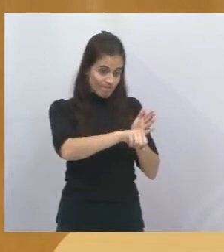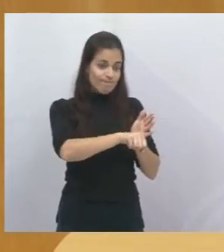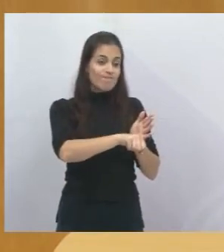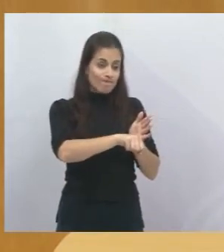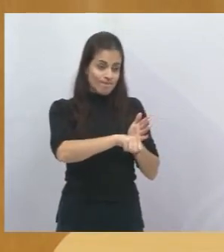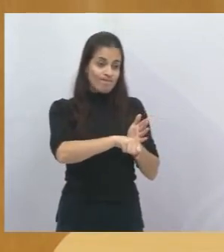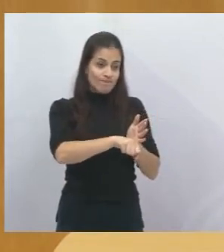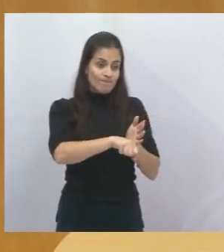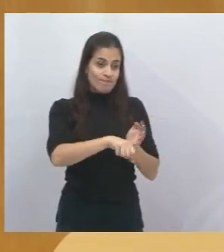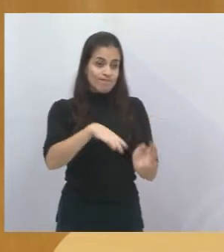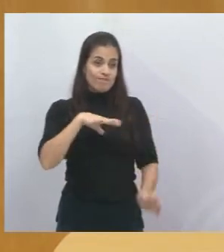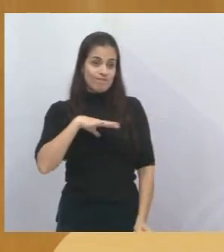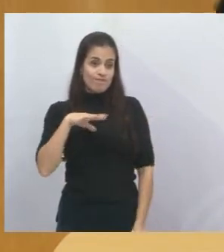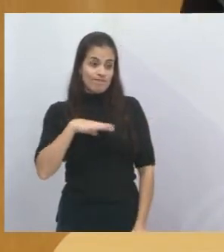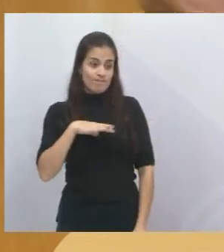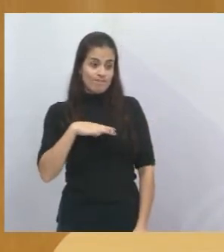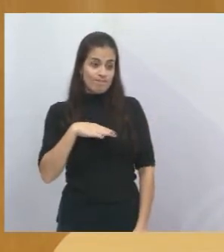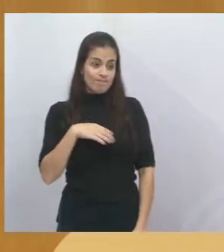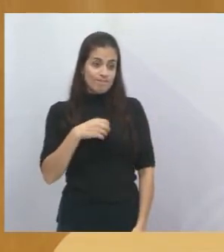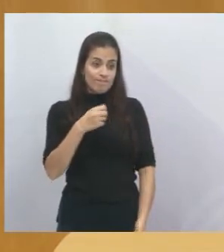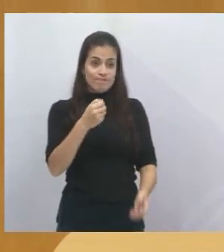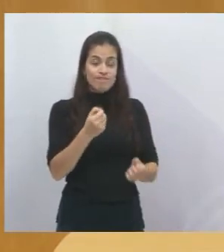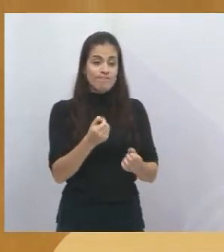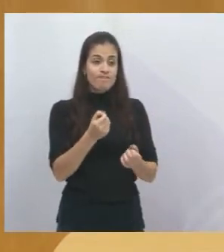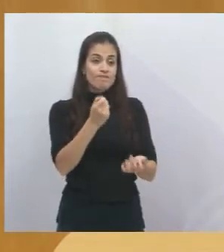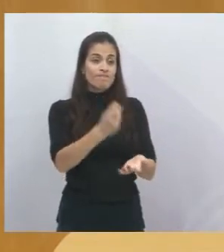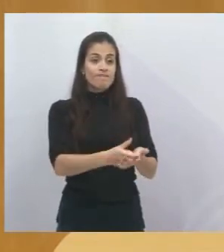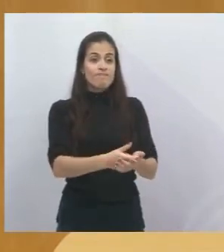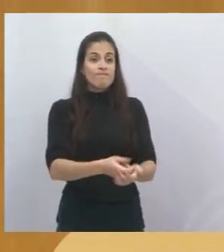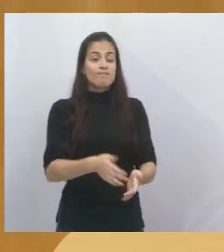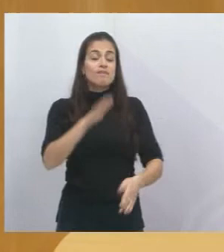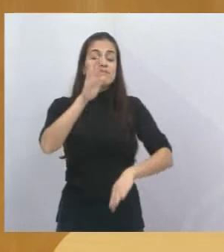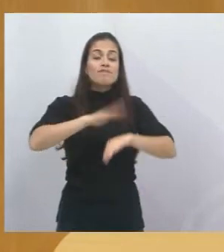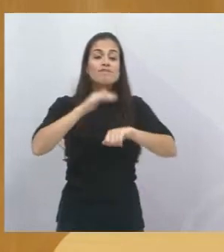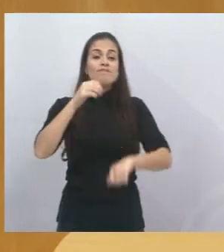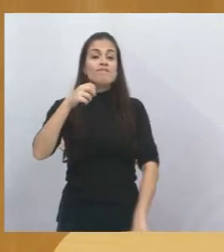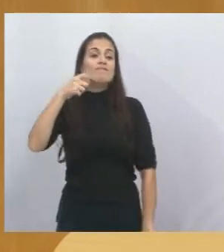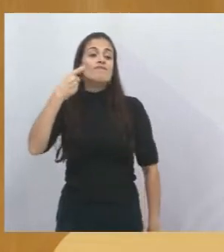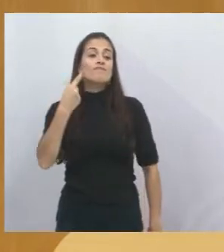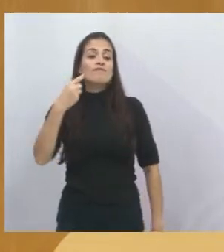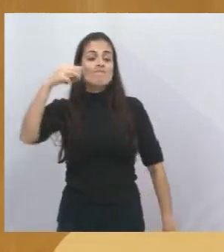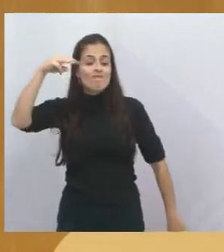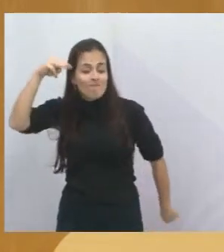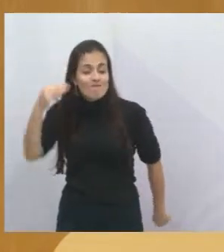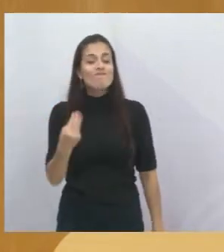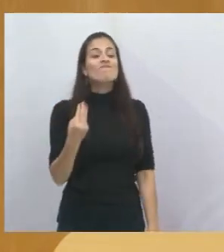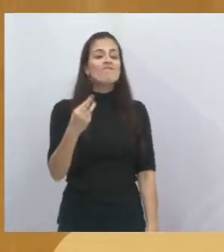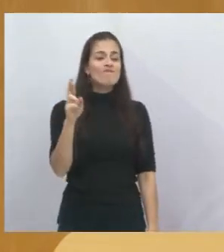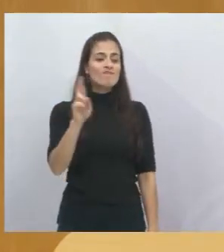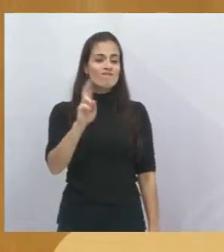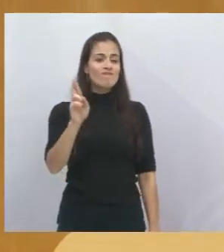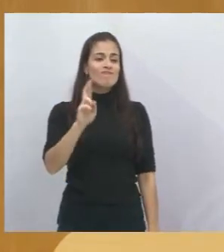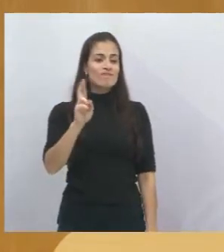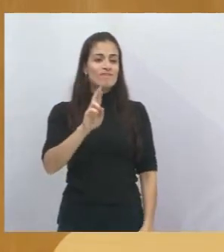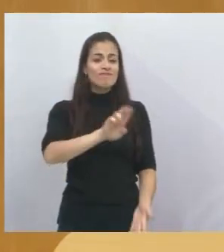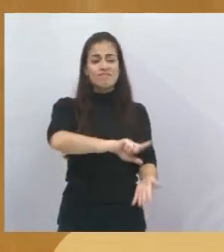cidade, aonde foi gastado mais de 1 milhão para limpar terreno, dinheiro esse que poderia estar sendo aplicado hoje para fazer o asfalto do